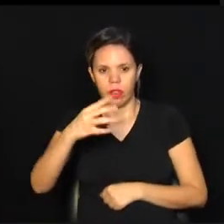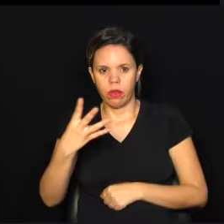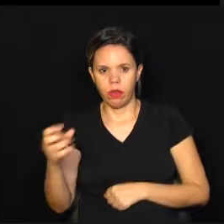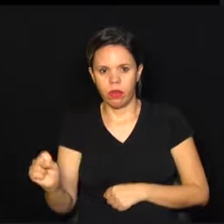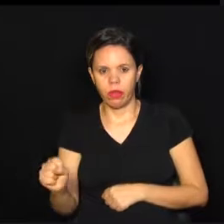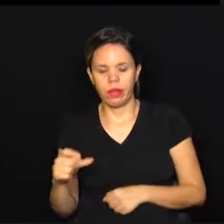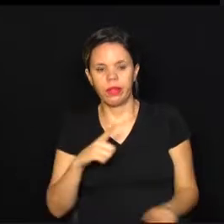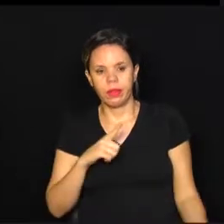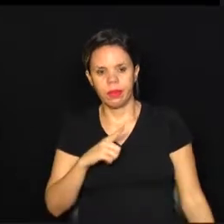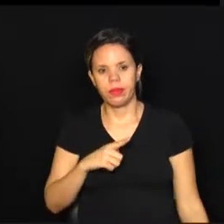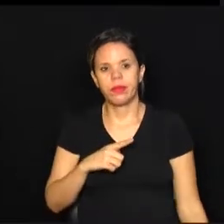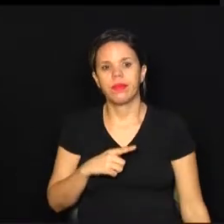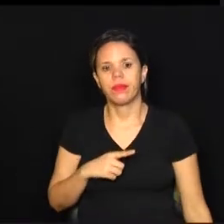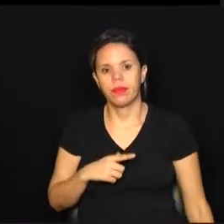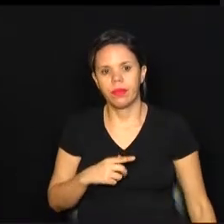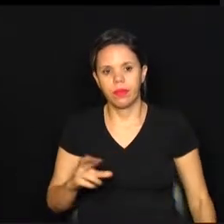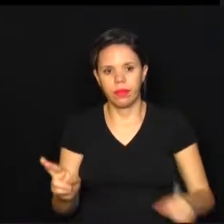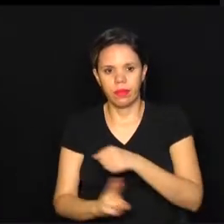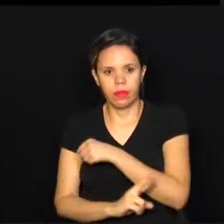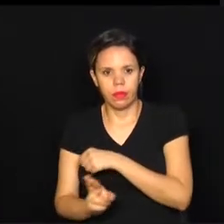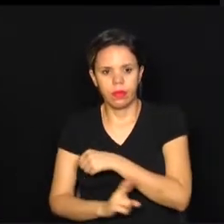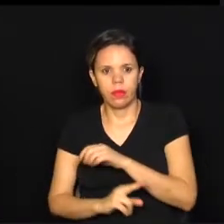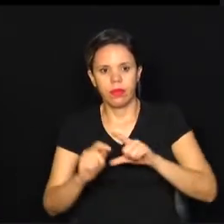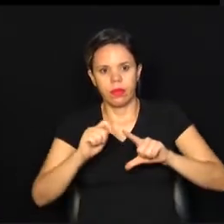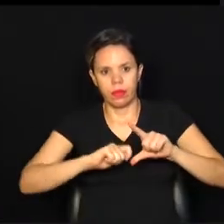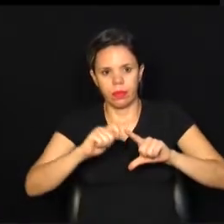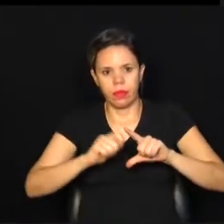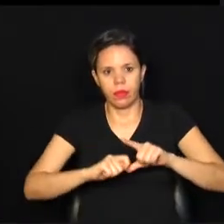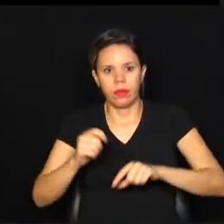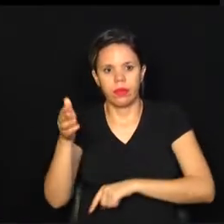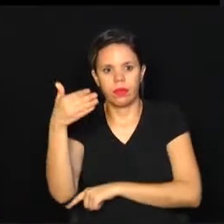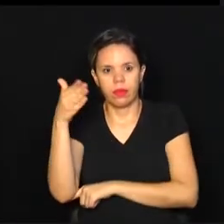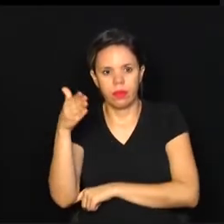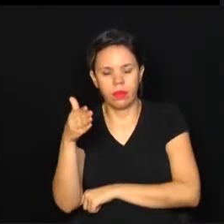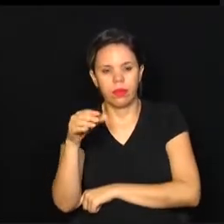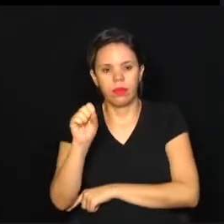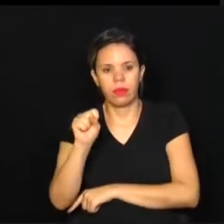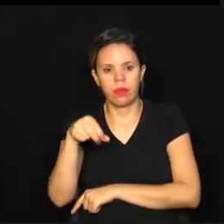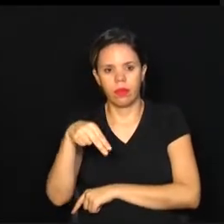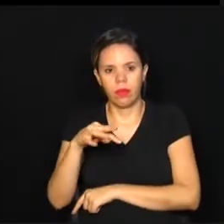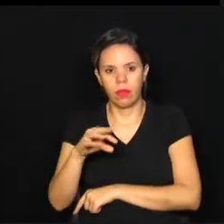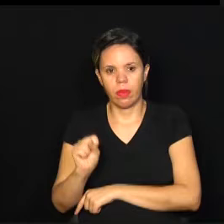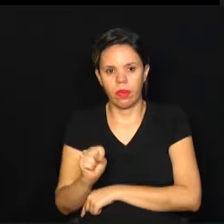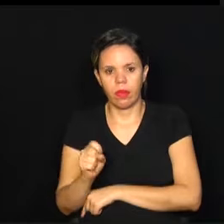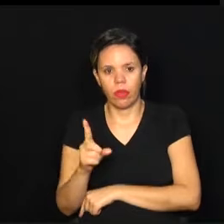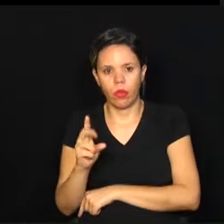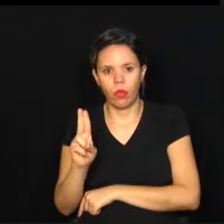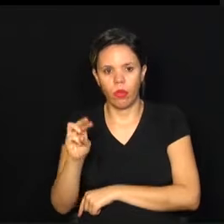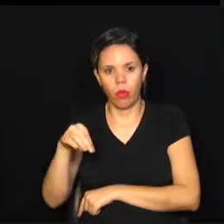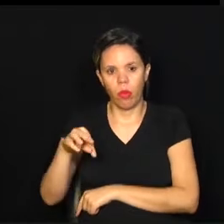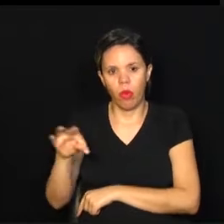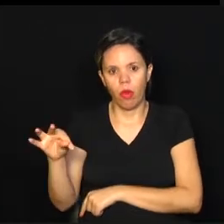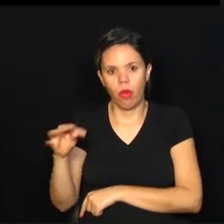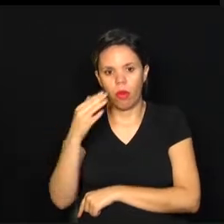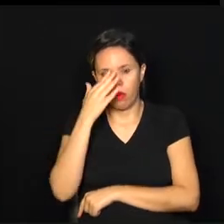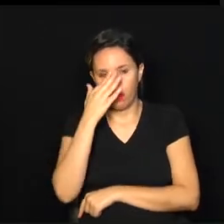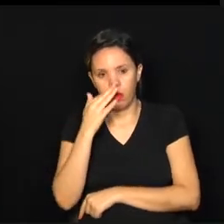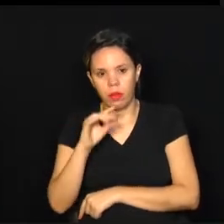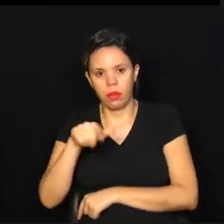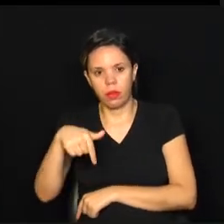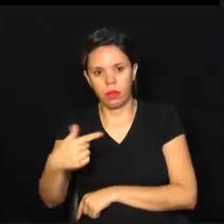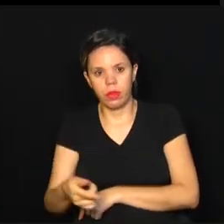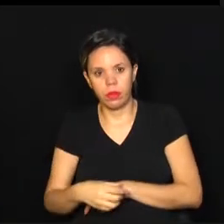rodovia Anhanguera, depois a Bandeirantes, depois a Santos Dumont, depois a estrada para